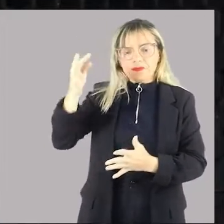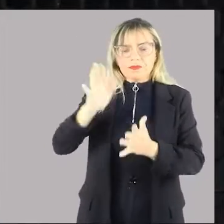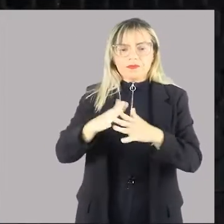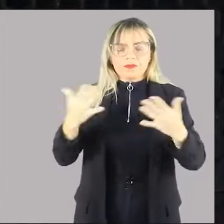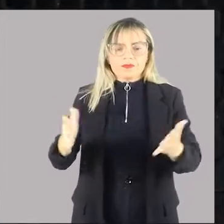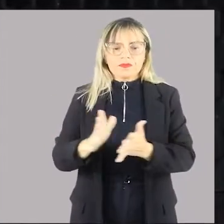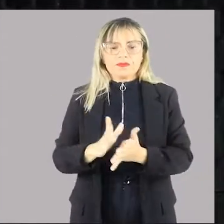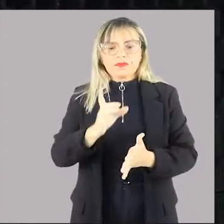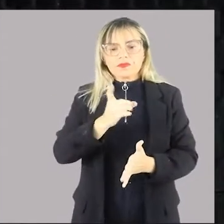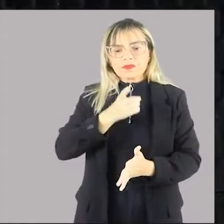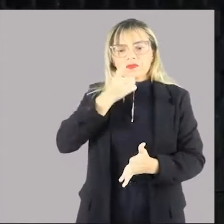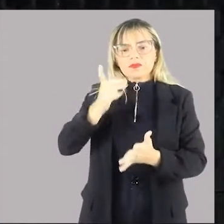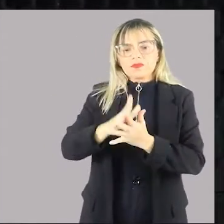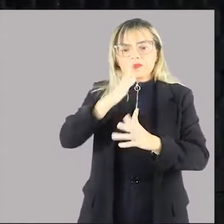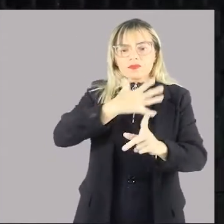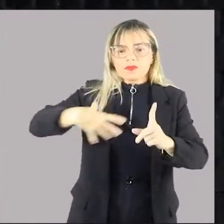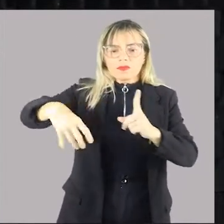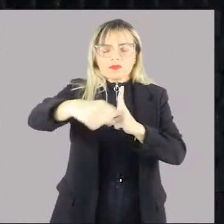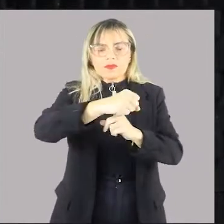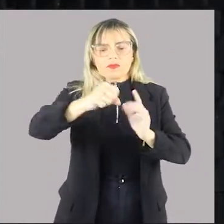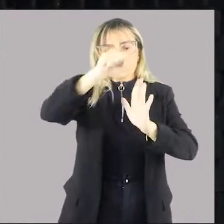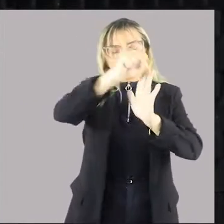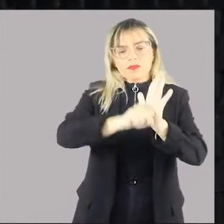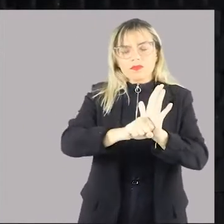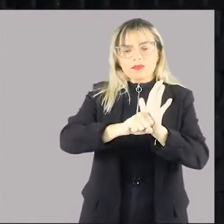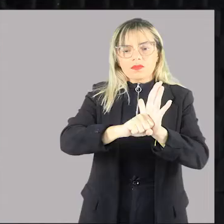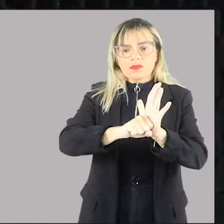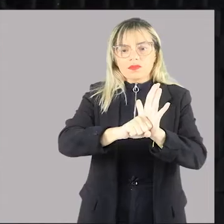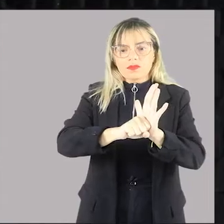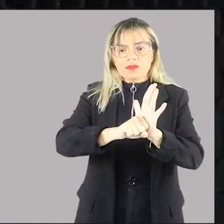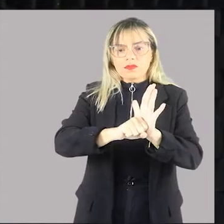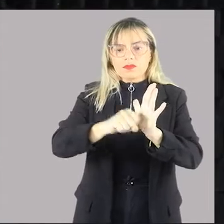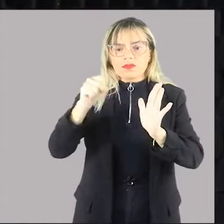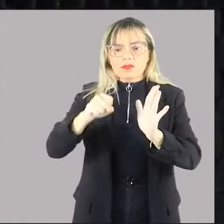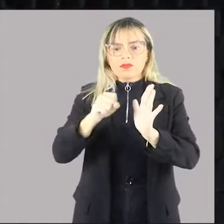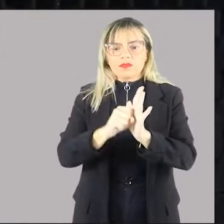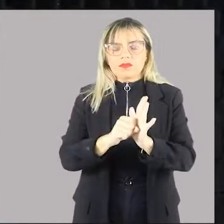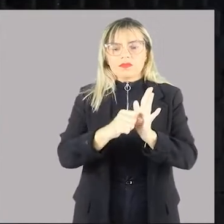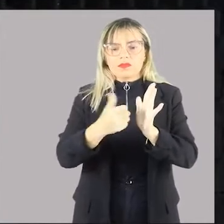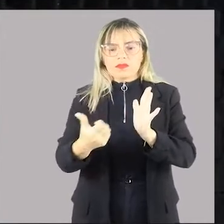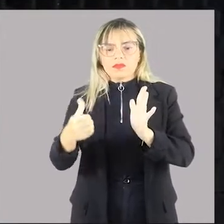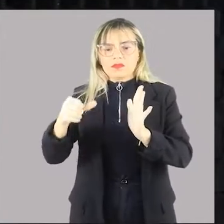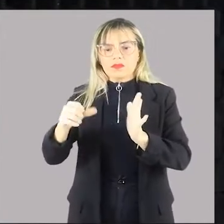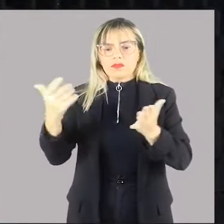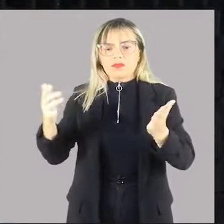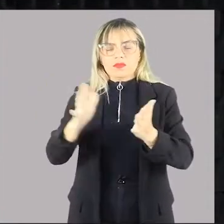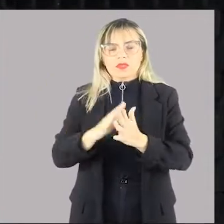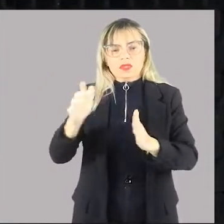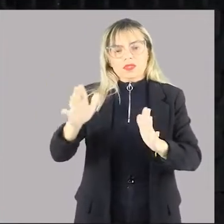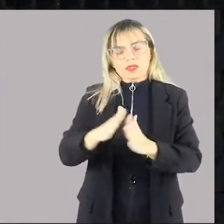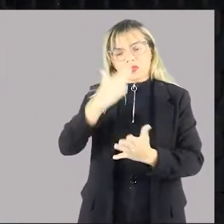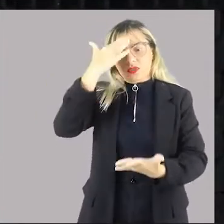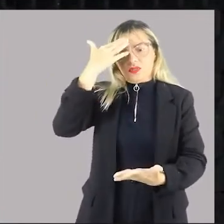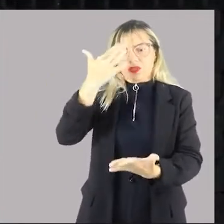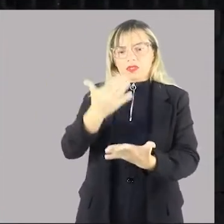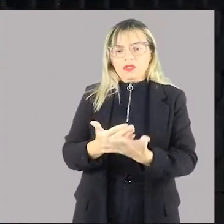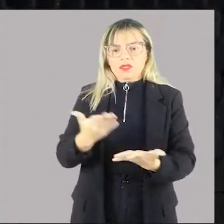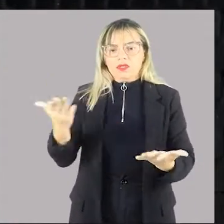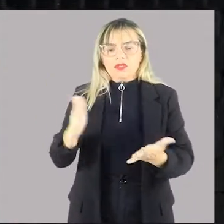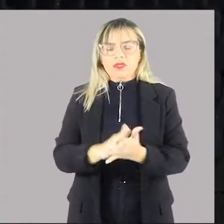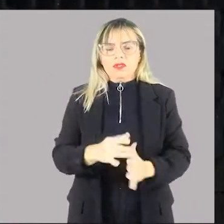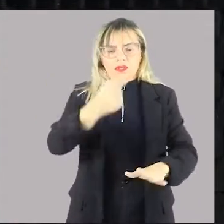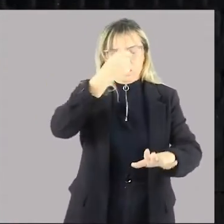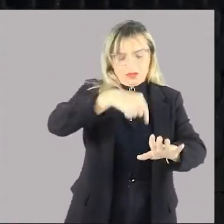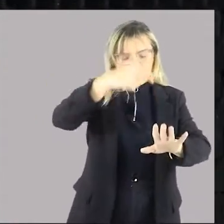darwinismo social no século XX, tá? E ele foi defensor da ideologia que